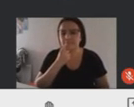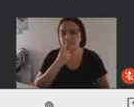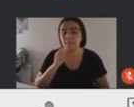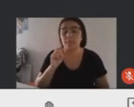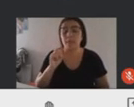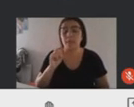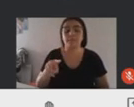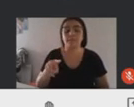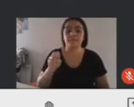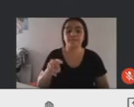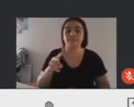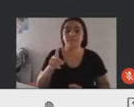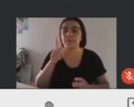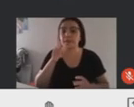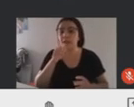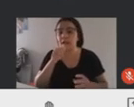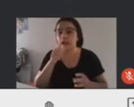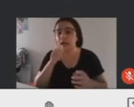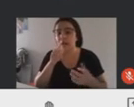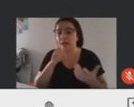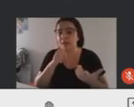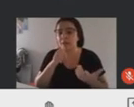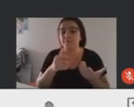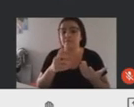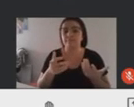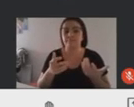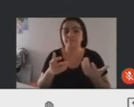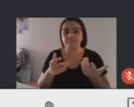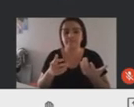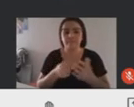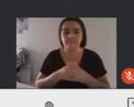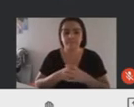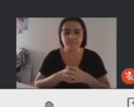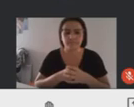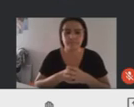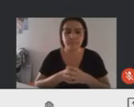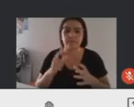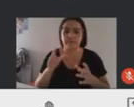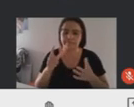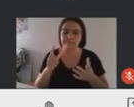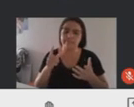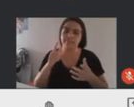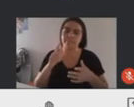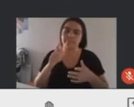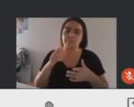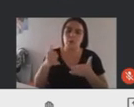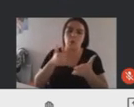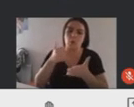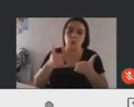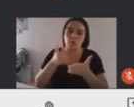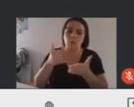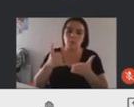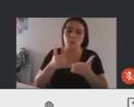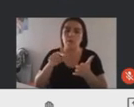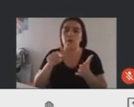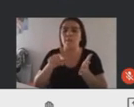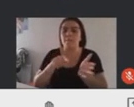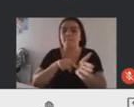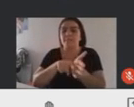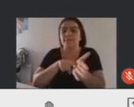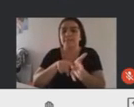tanto a parte a água, os sedimentos, tudo que o óleo teve contato, né? Então não tem quase nada sobre isso. Na